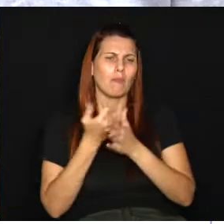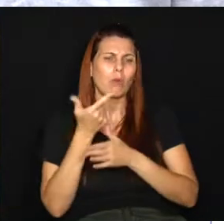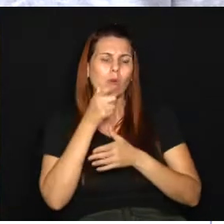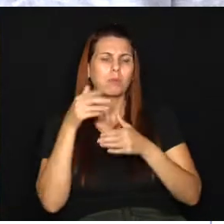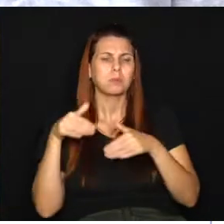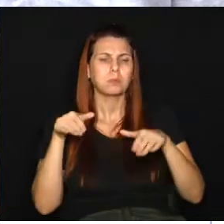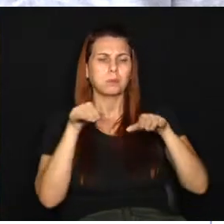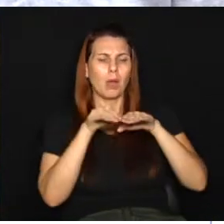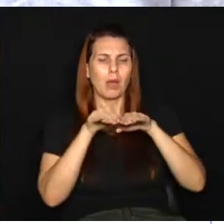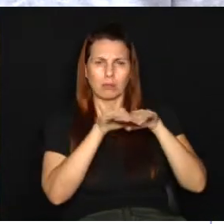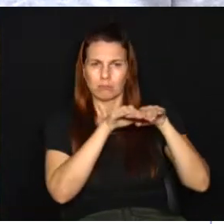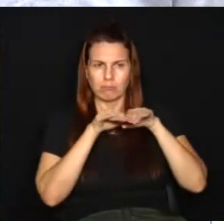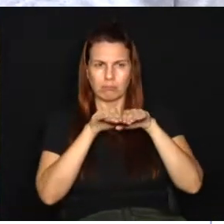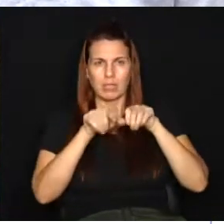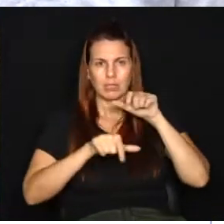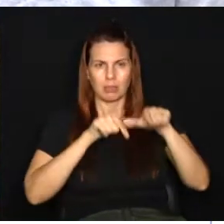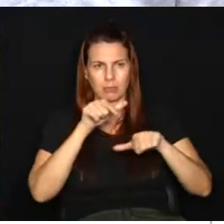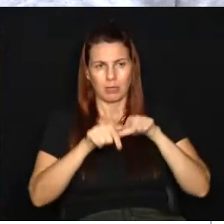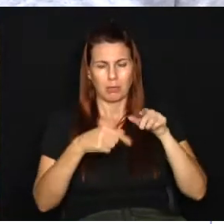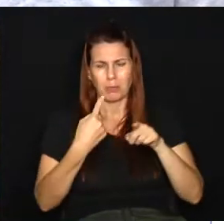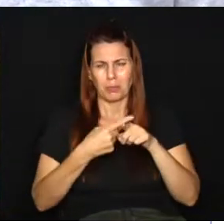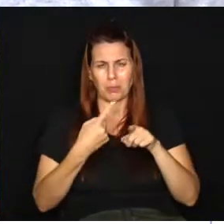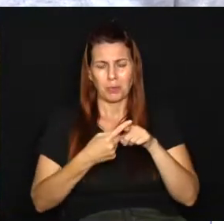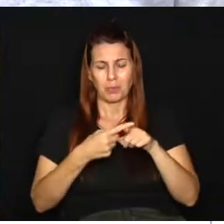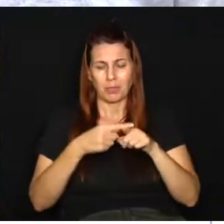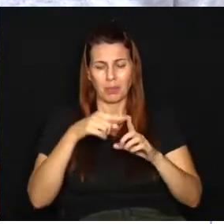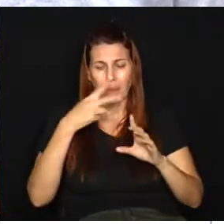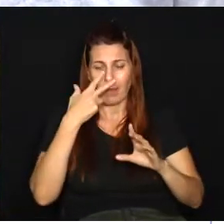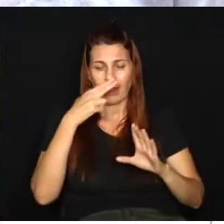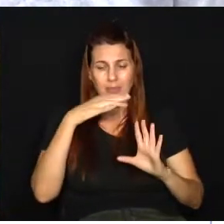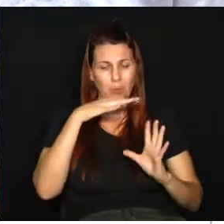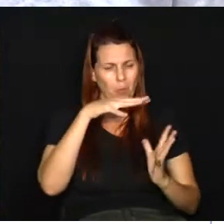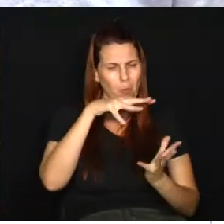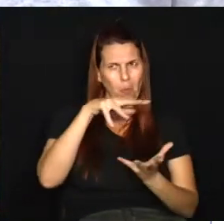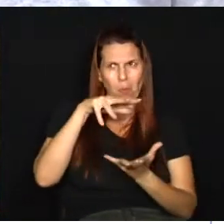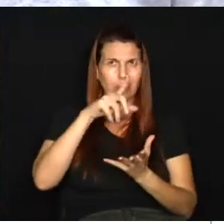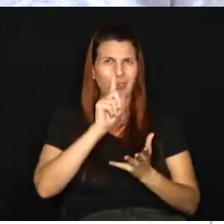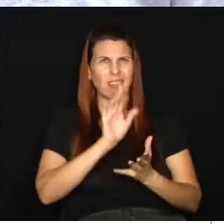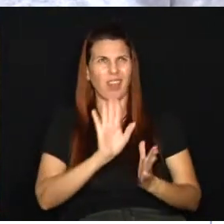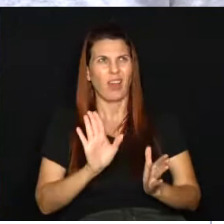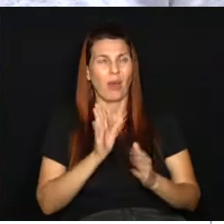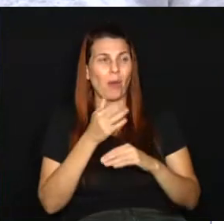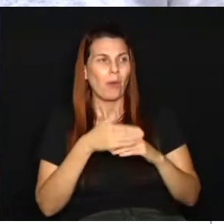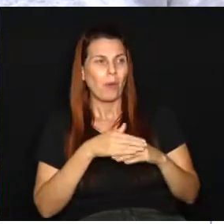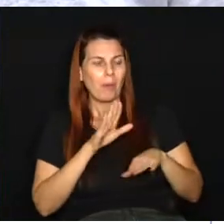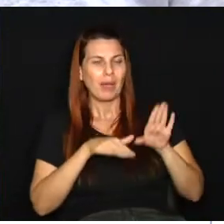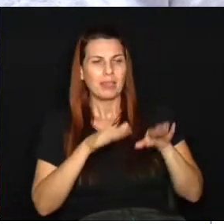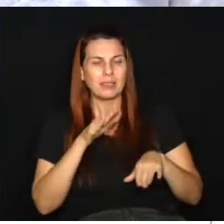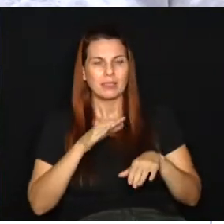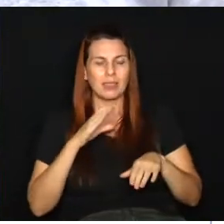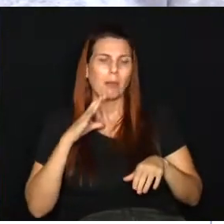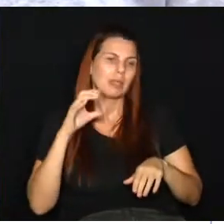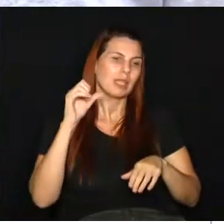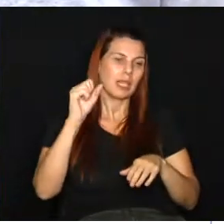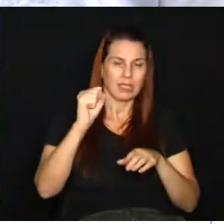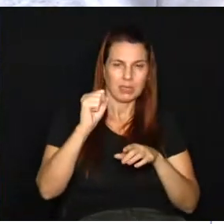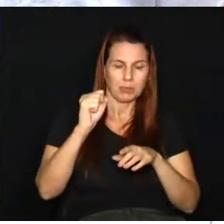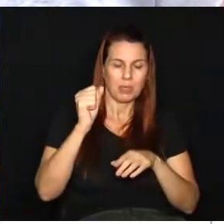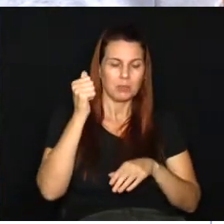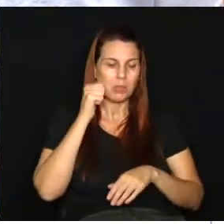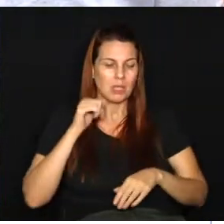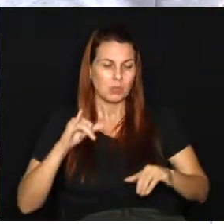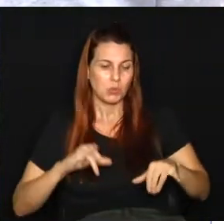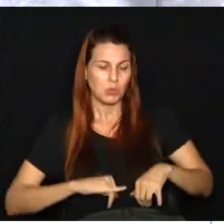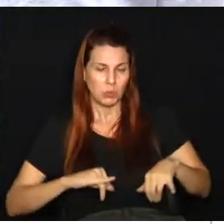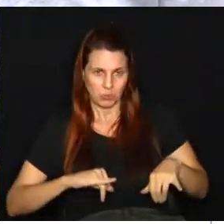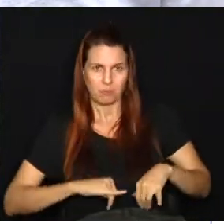elas, porque desde que o mundo é mundo, não, talvez não, mas desde que o capitalismo é capitalismo, as mulheres sofrem